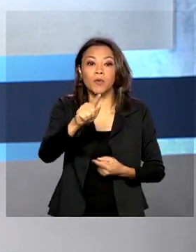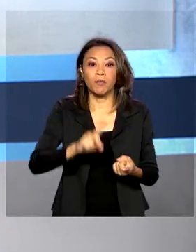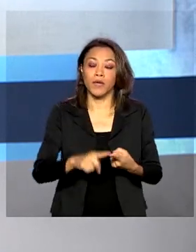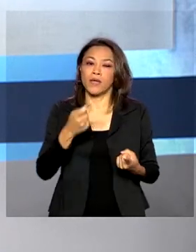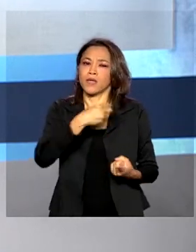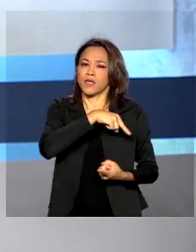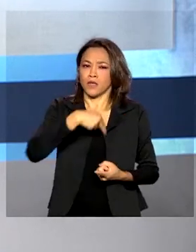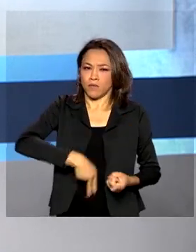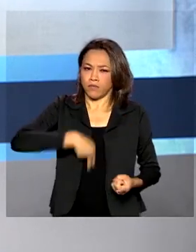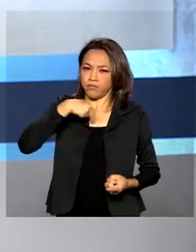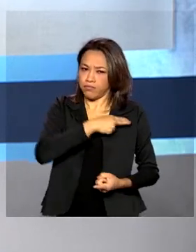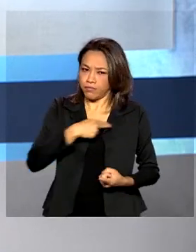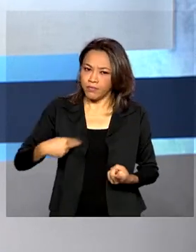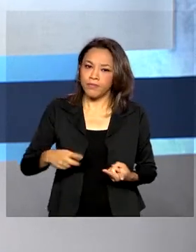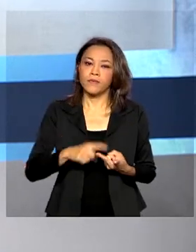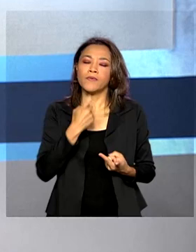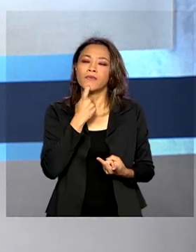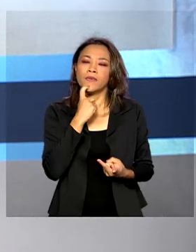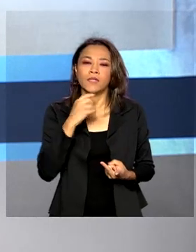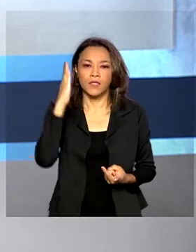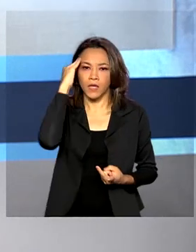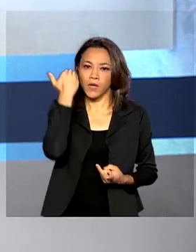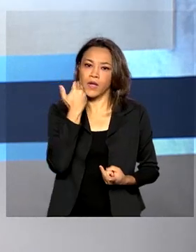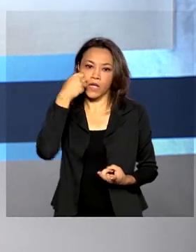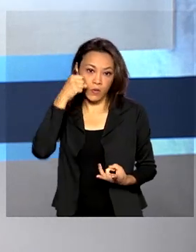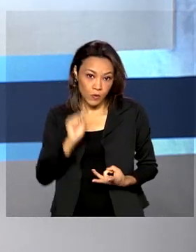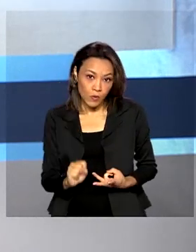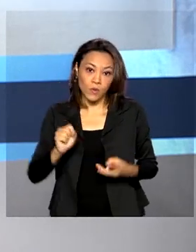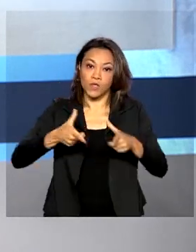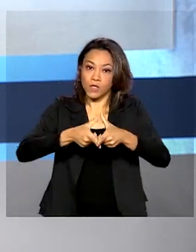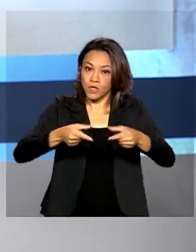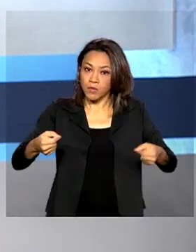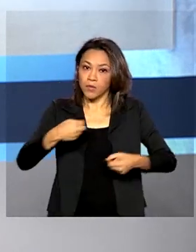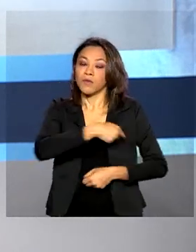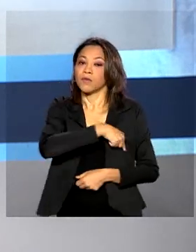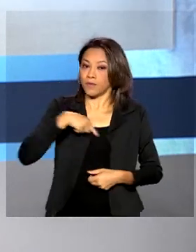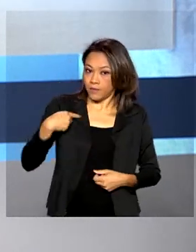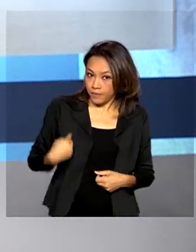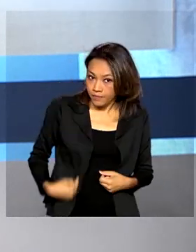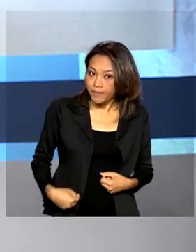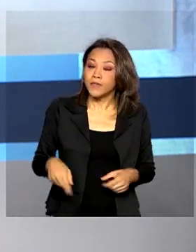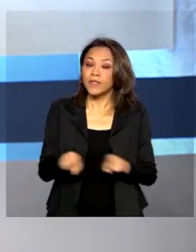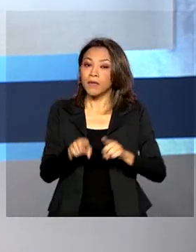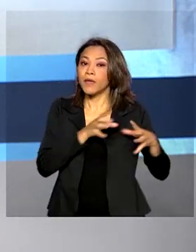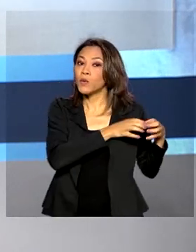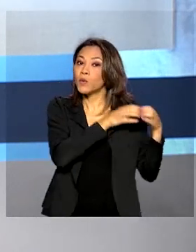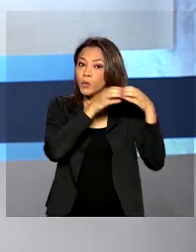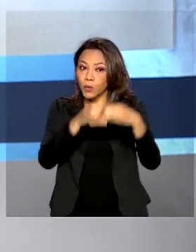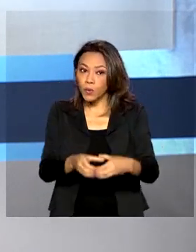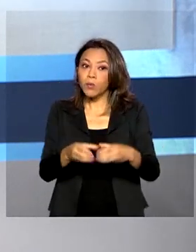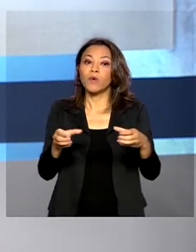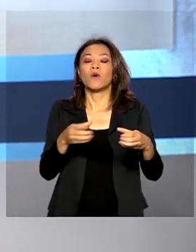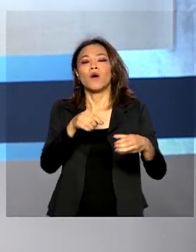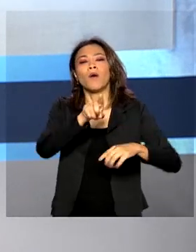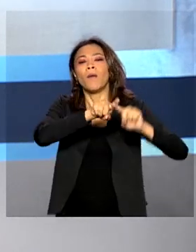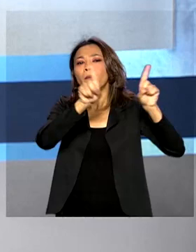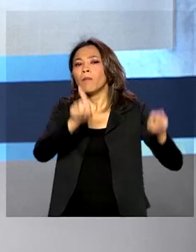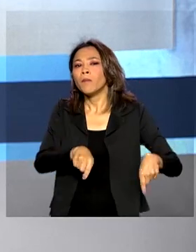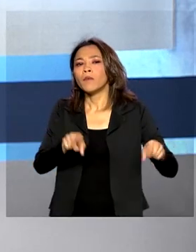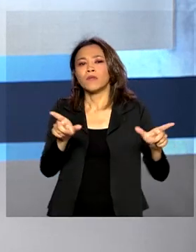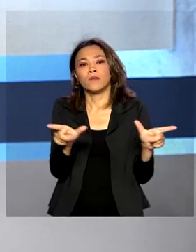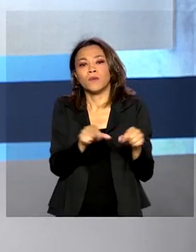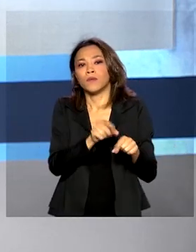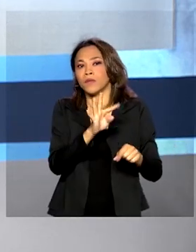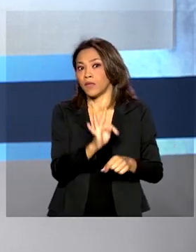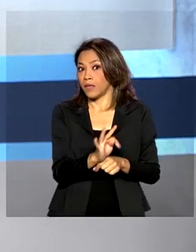Finlândia, Coreia do Sul, Japão e China. Na comitiva também seguem servidores do Tribunal de Contas da União, responsáveis em